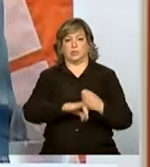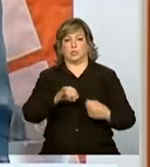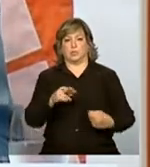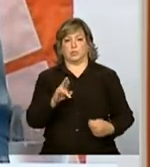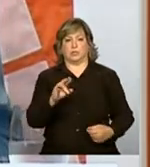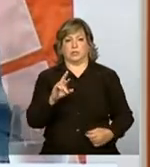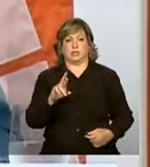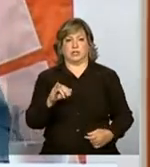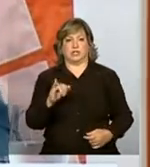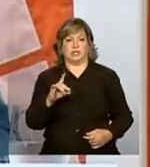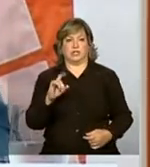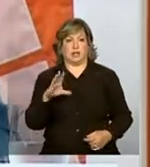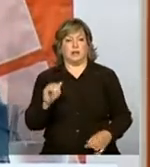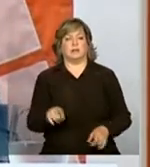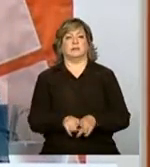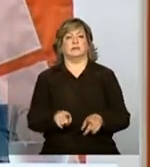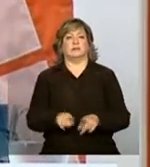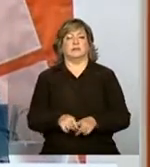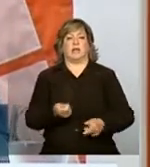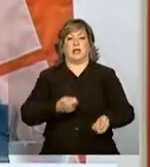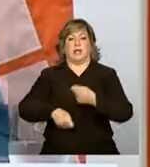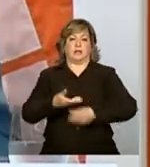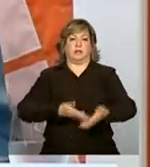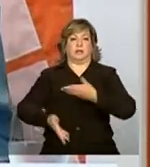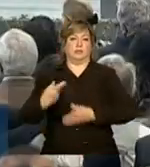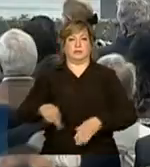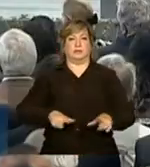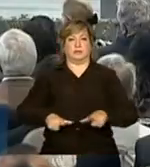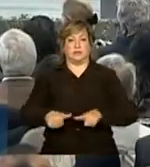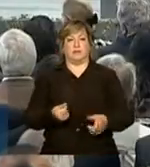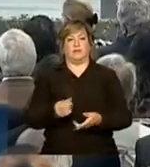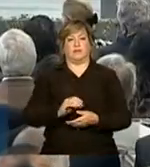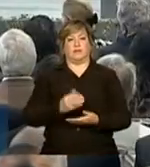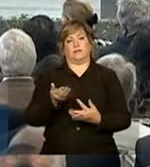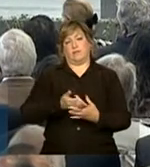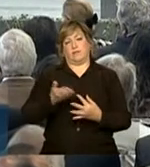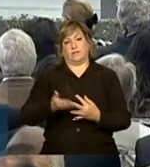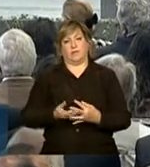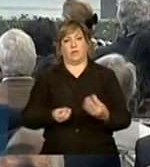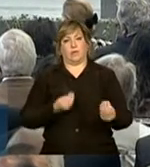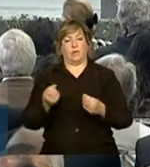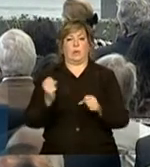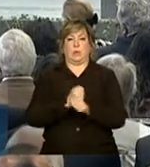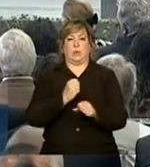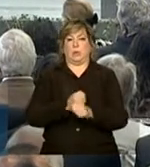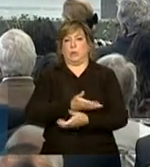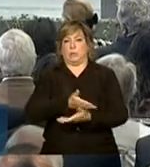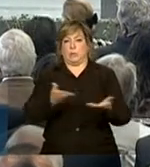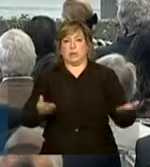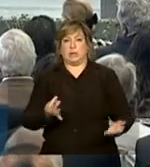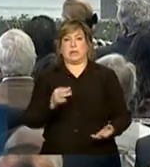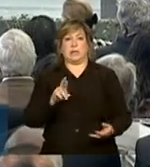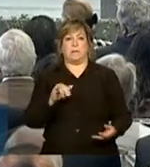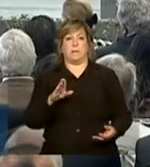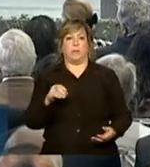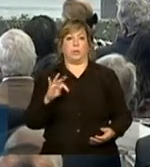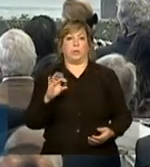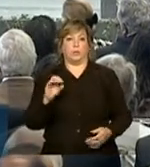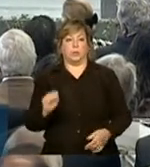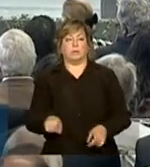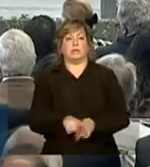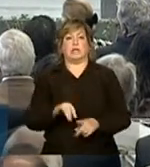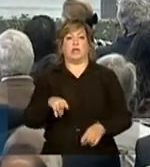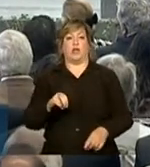de mercado, relações do trabalho, financiamento, infraestrutura, tributação, inovação